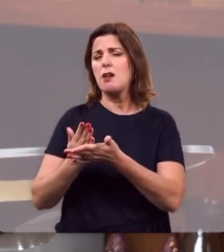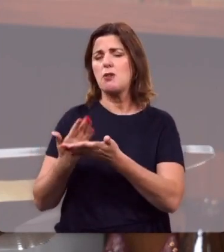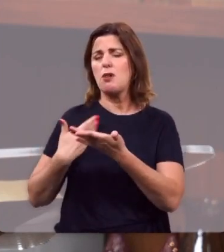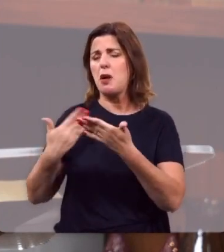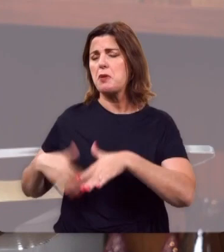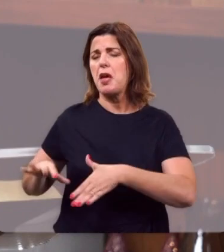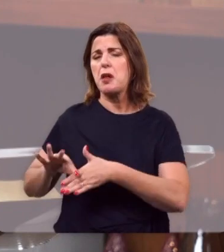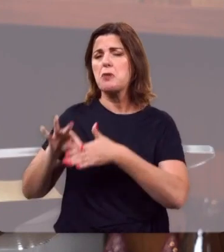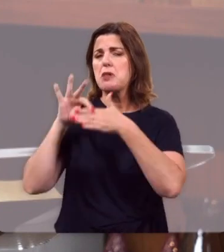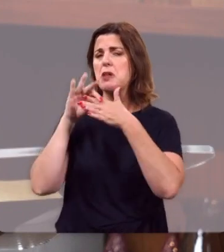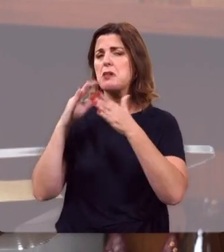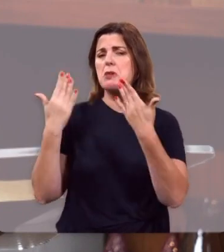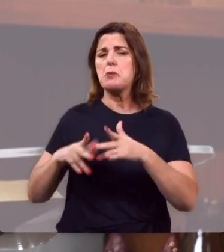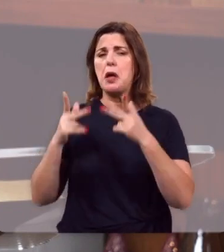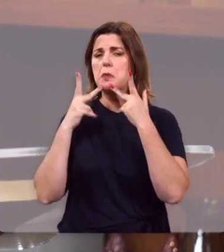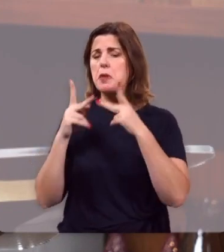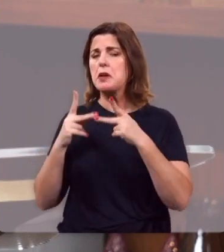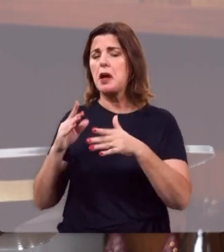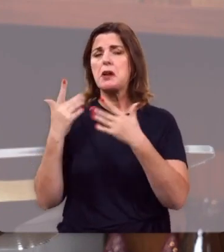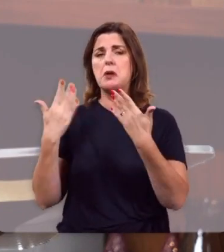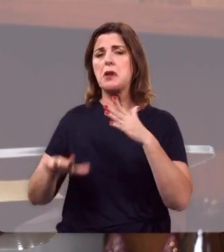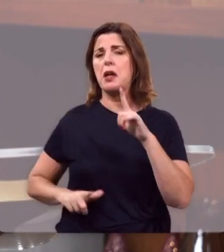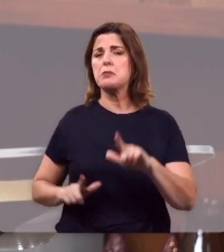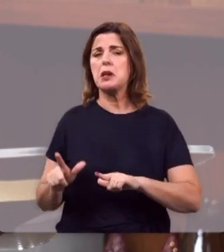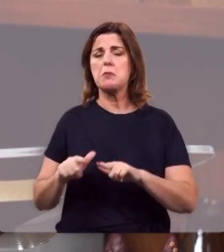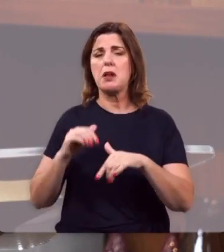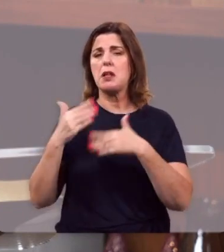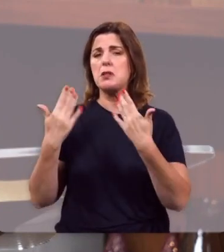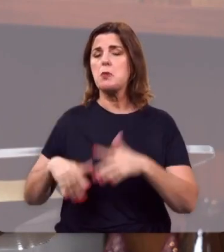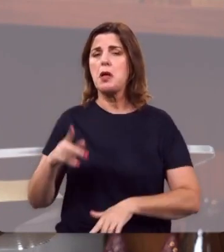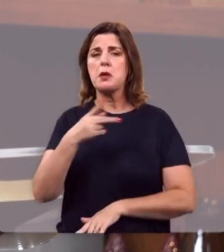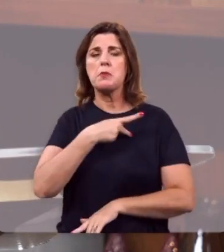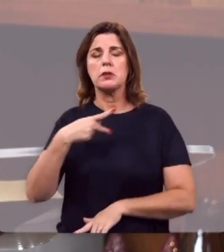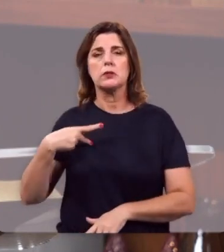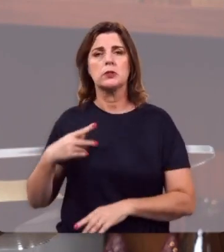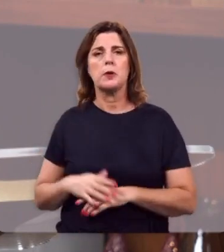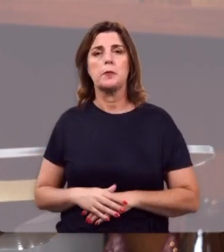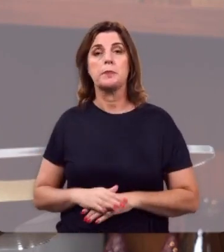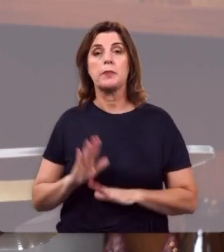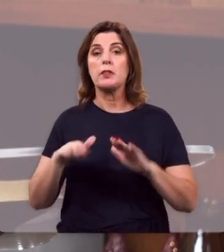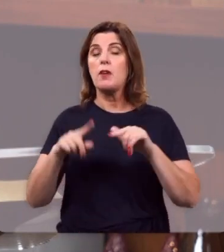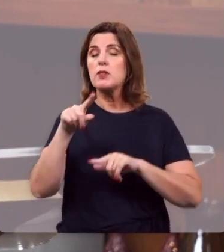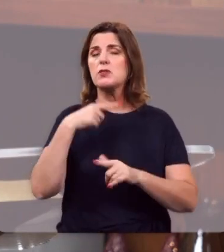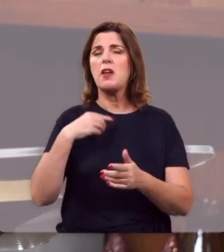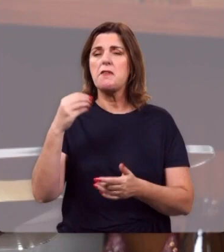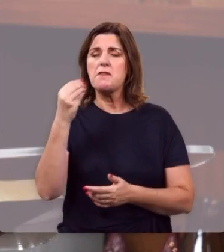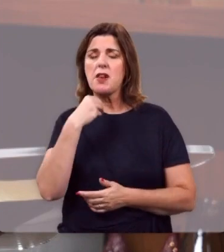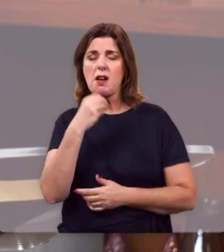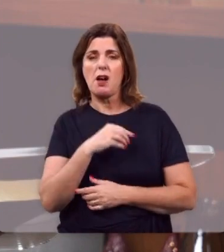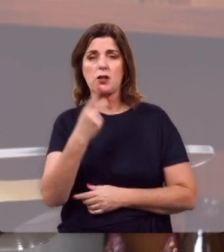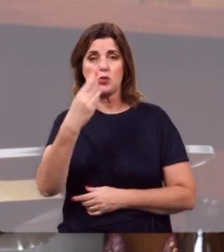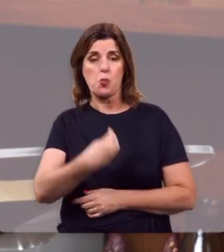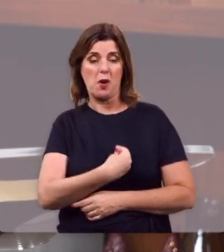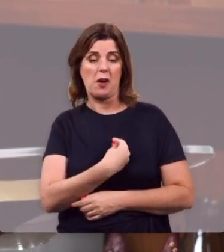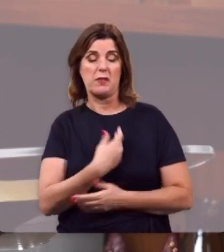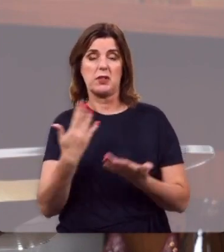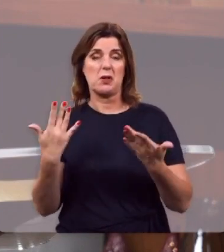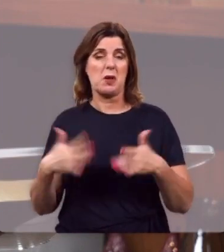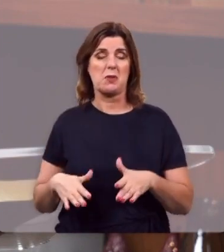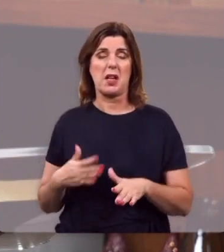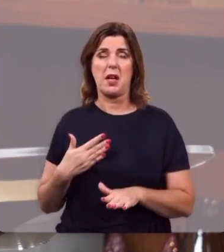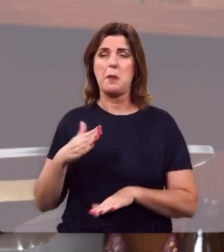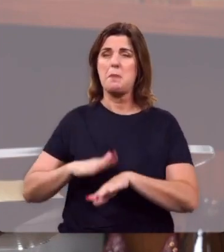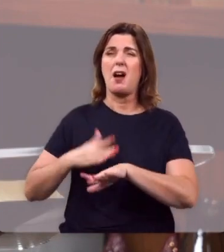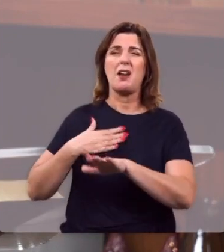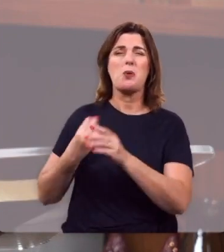ser um líder, de ser um pregador, de ser um obreiro, de ser um pastor. Talvez você fracassou na sua vida, disse: agora não tem mais chance para